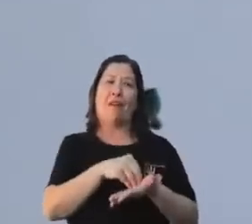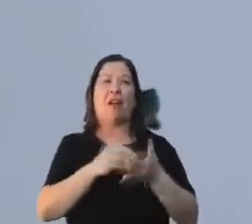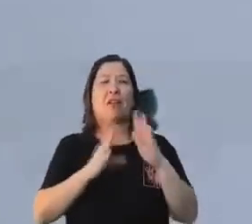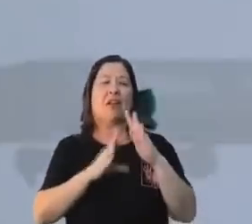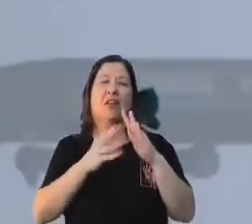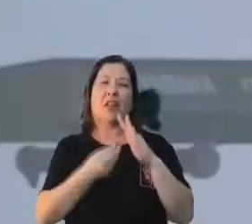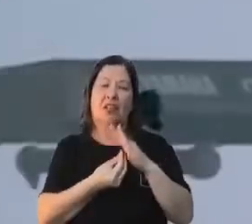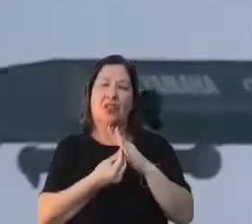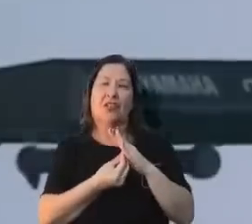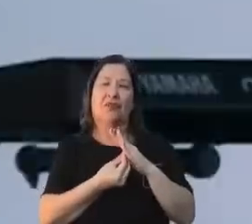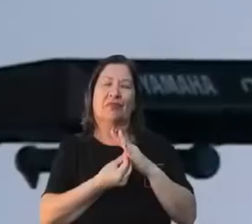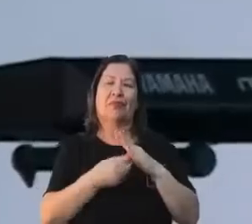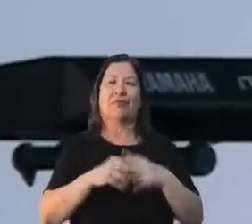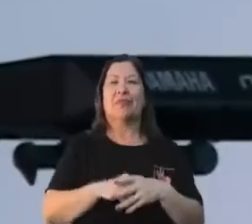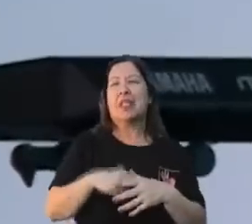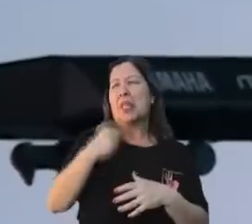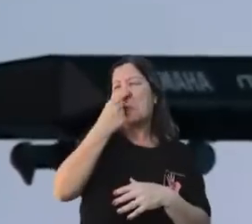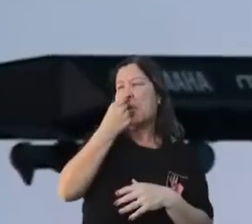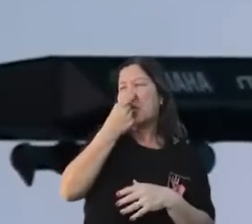vai porque tem medo de resfriado,